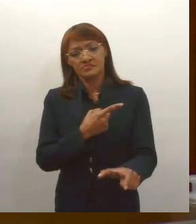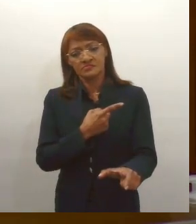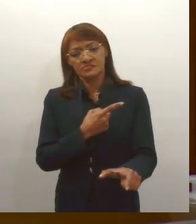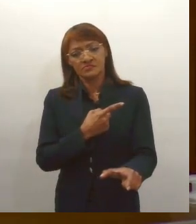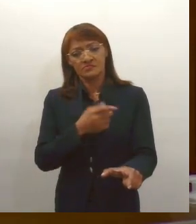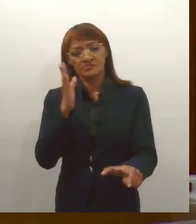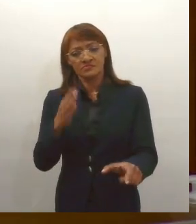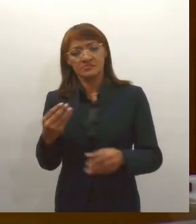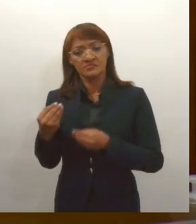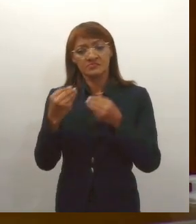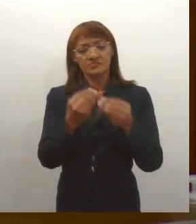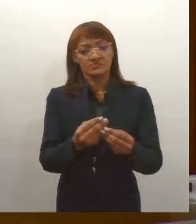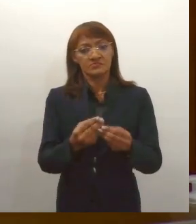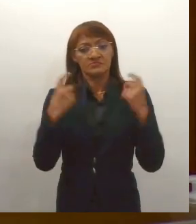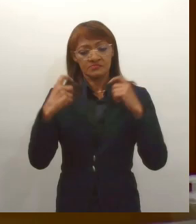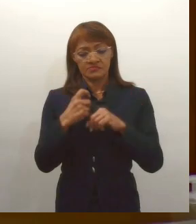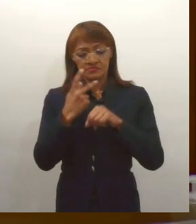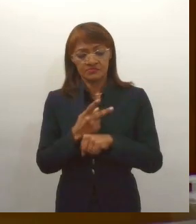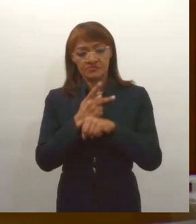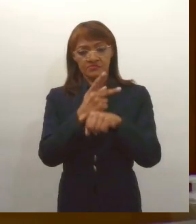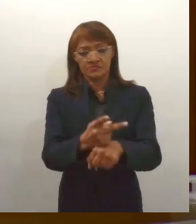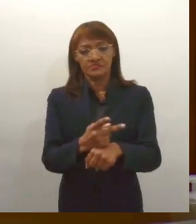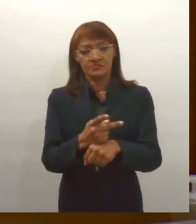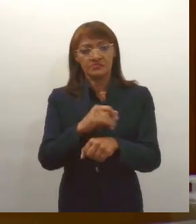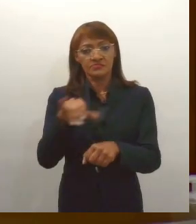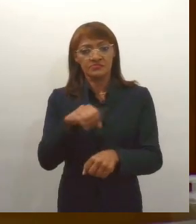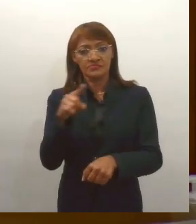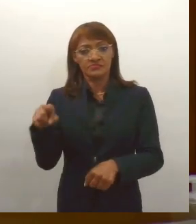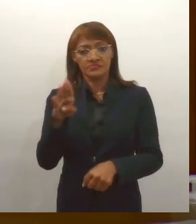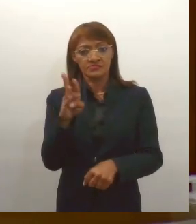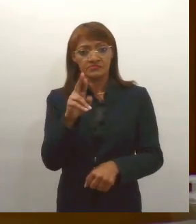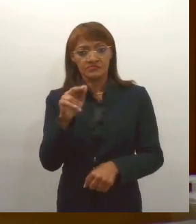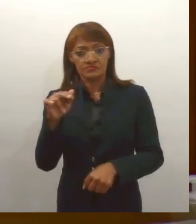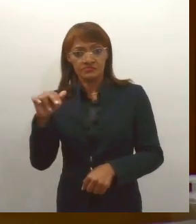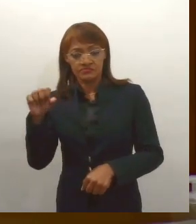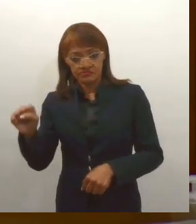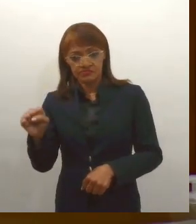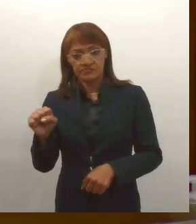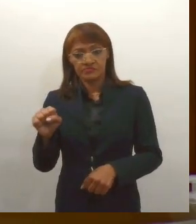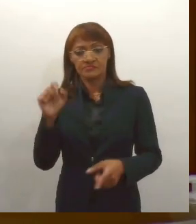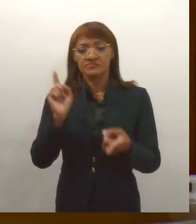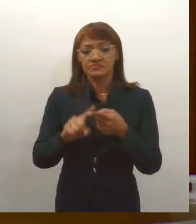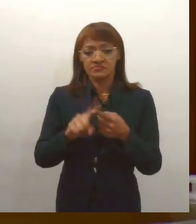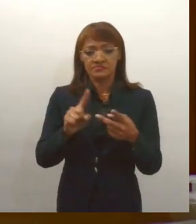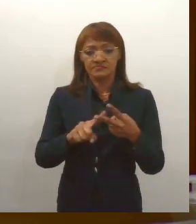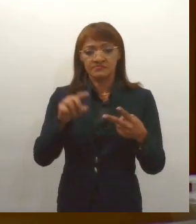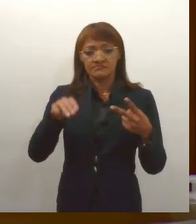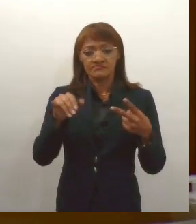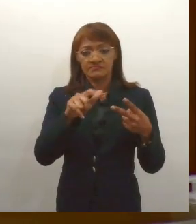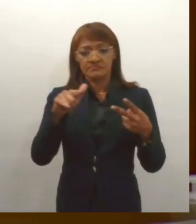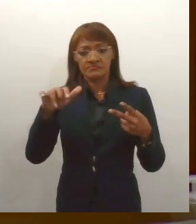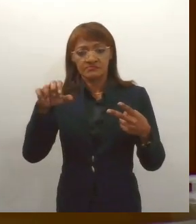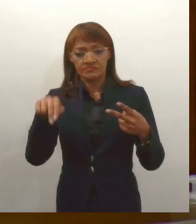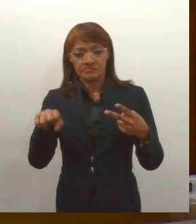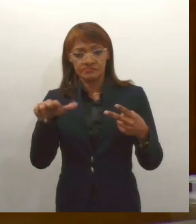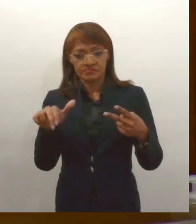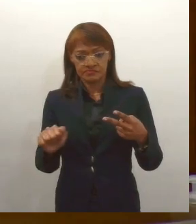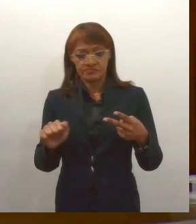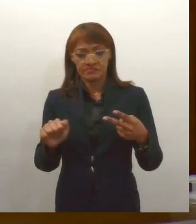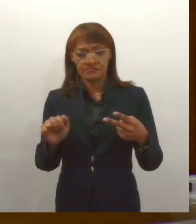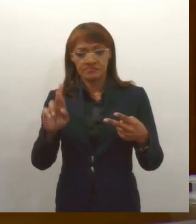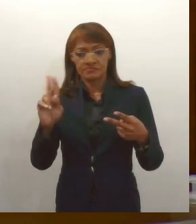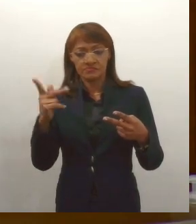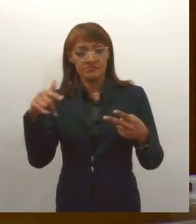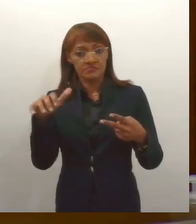aqui que também Milena Rocha que é né uma comunicadora no ano passado foi